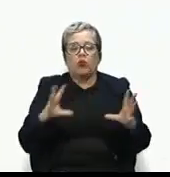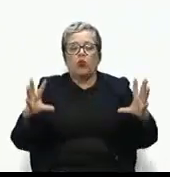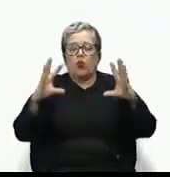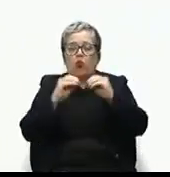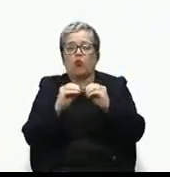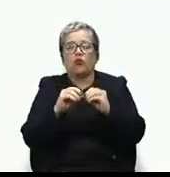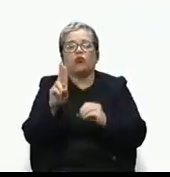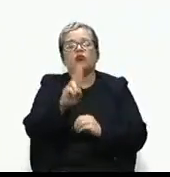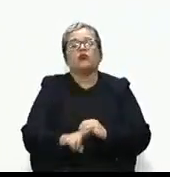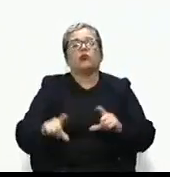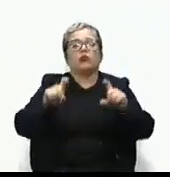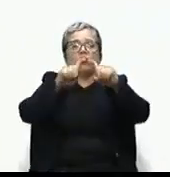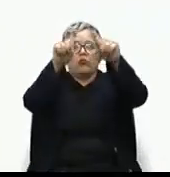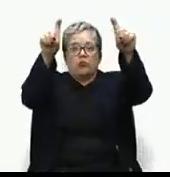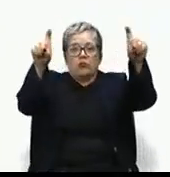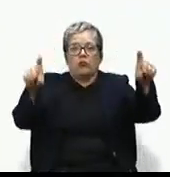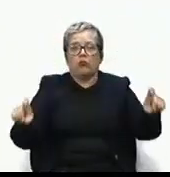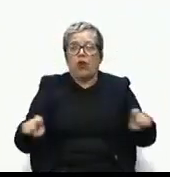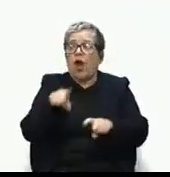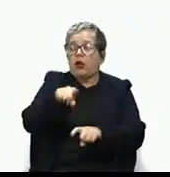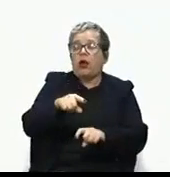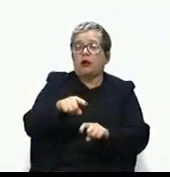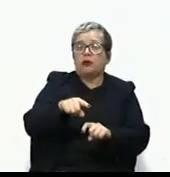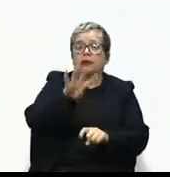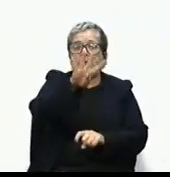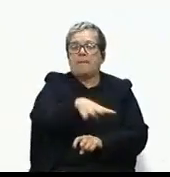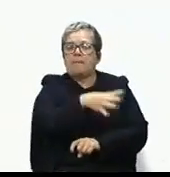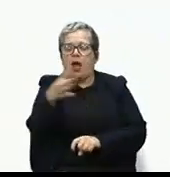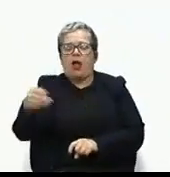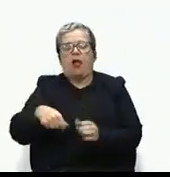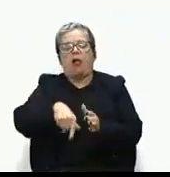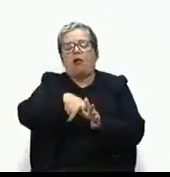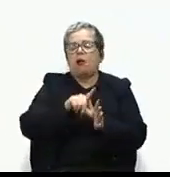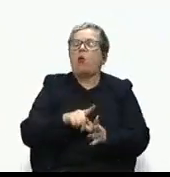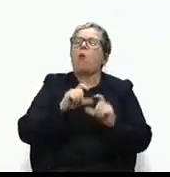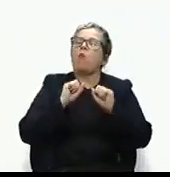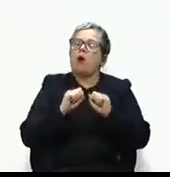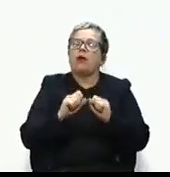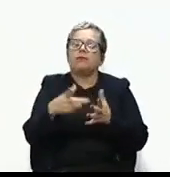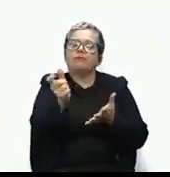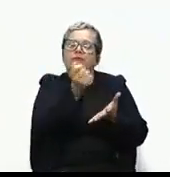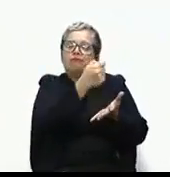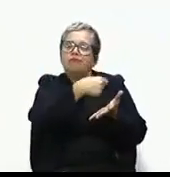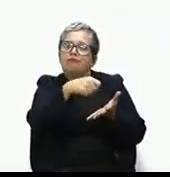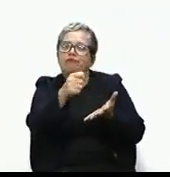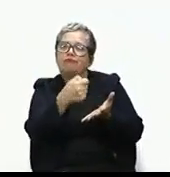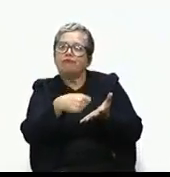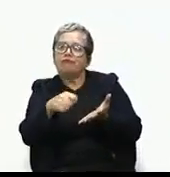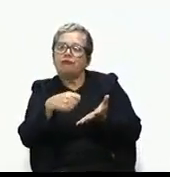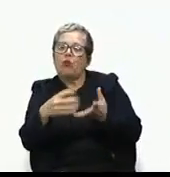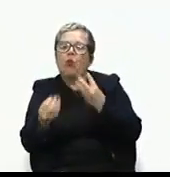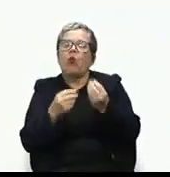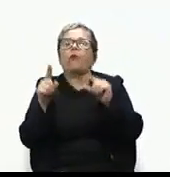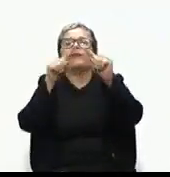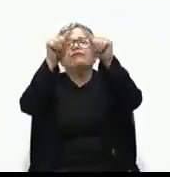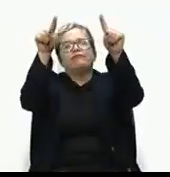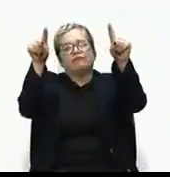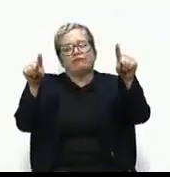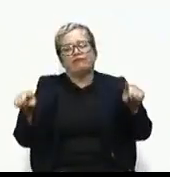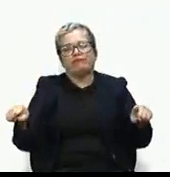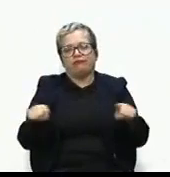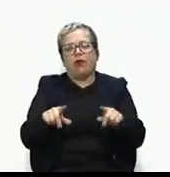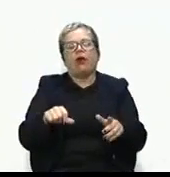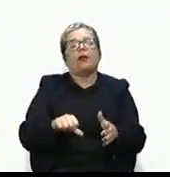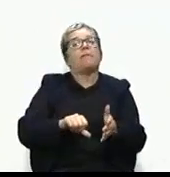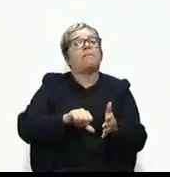colchetes. Então, a nossa tabela que nós tínhamos anteriormente pode ser escrita na forma matricial. Então, na